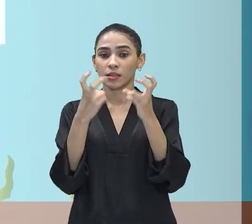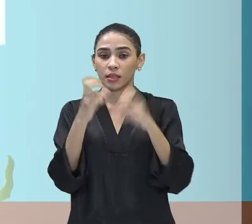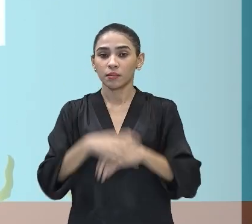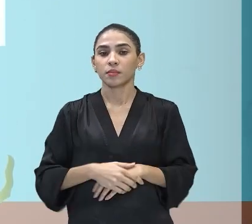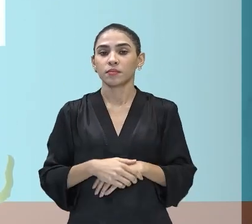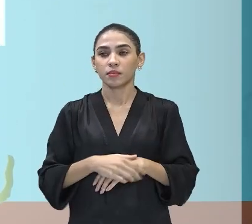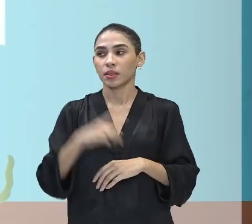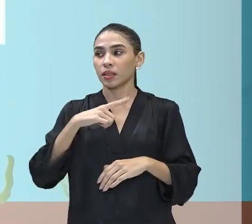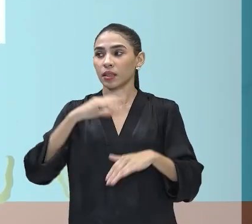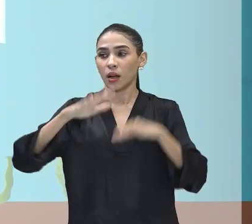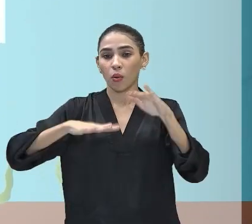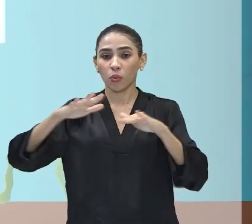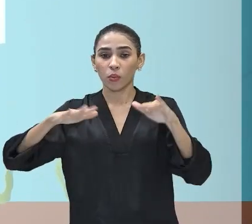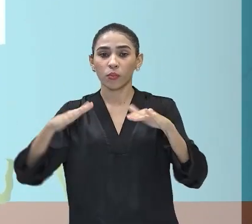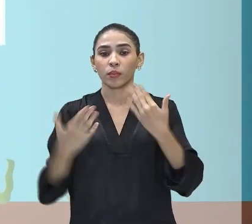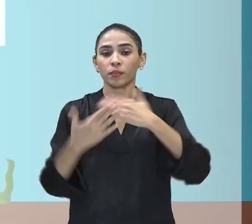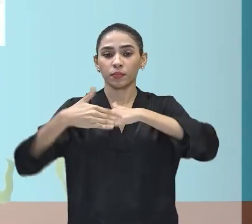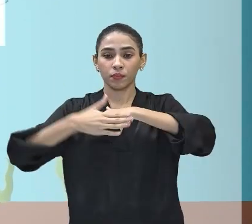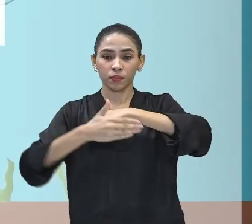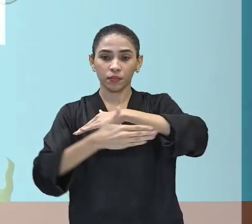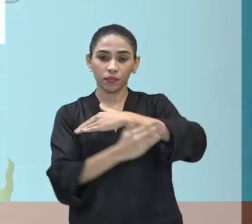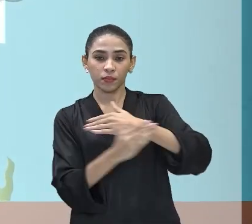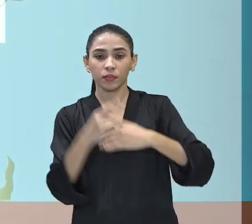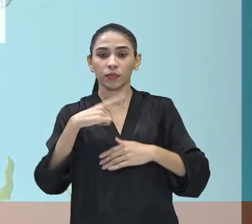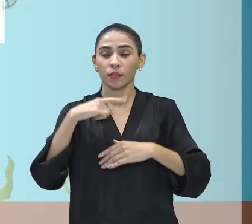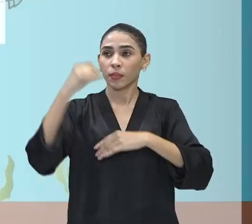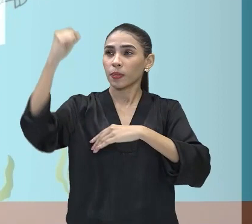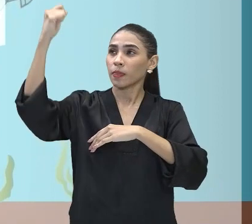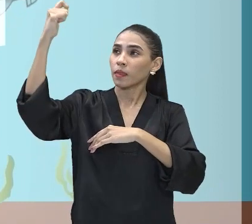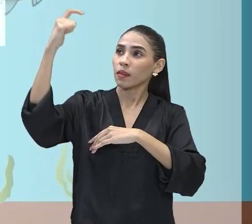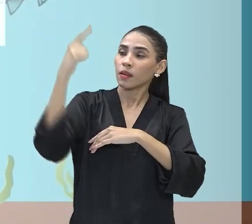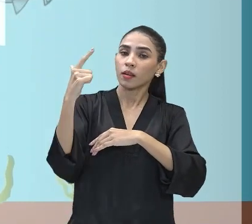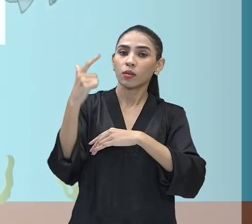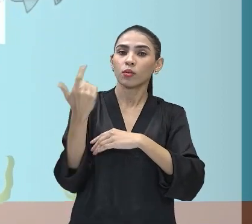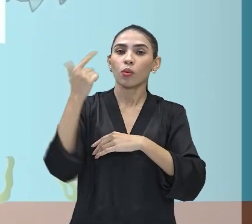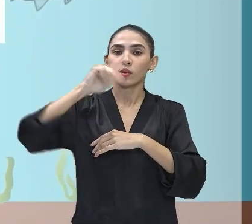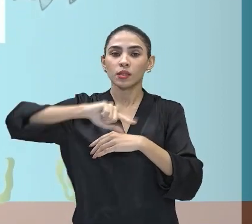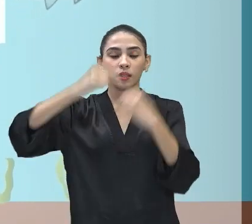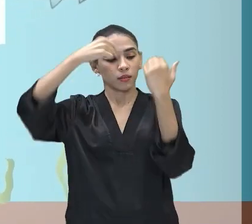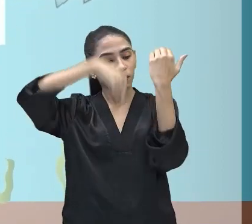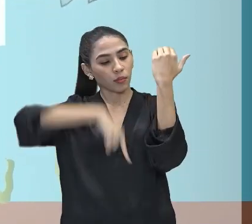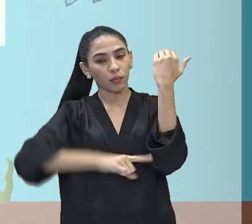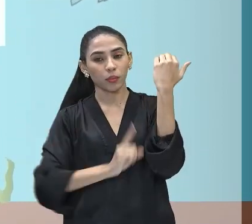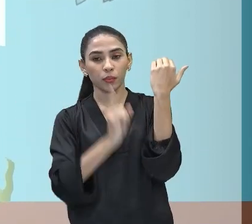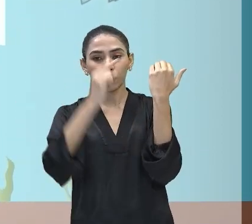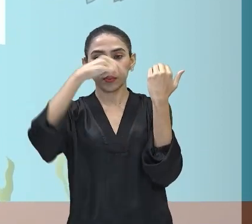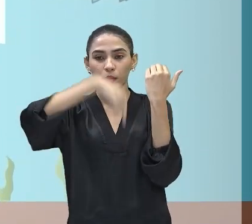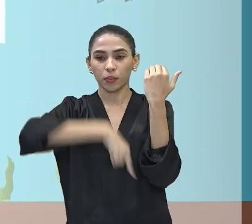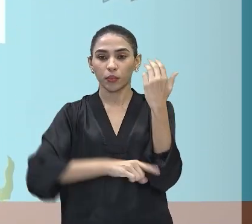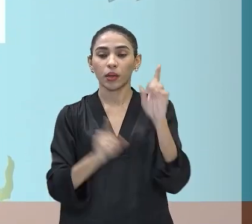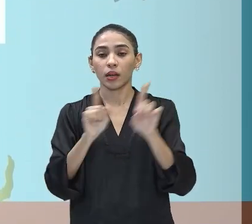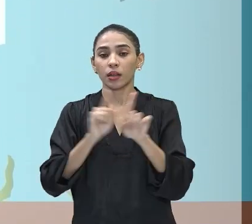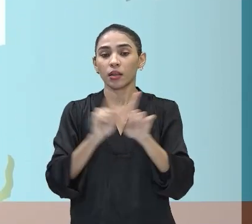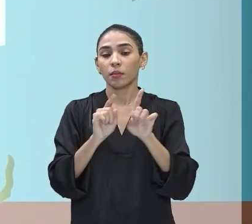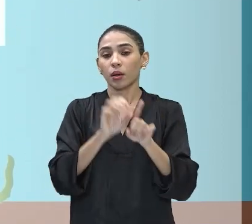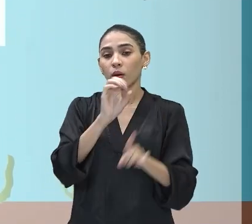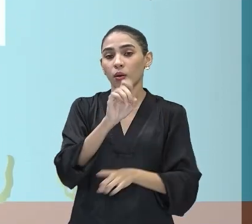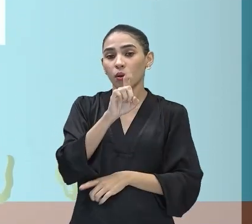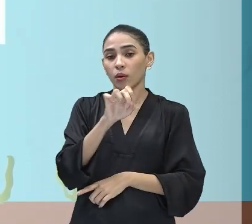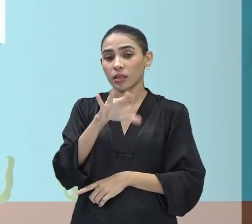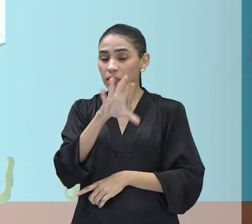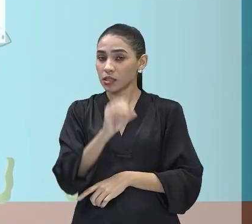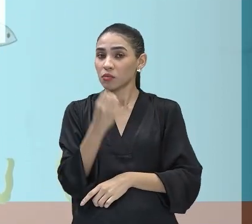tem algumas algas que estão recebendo essa iluminação para realizar fotossíntese existe uma alto nível de oxigênio